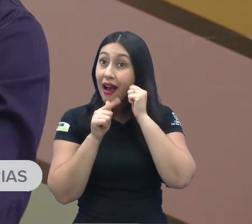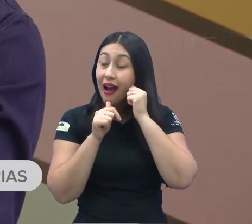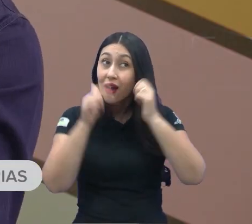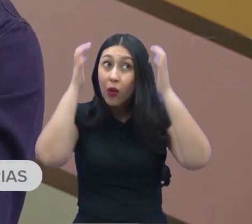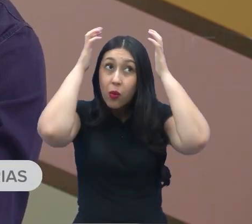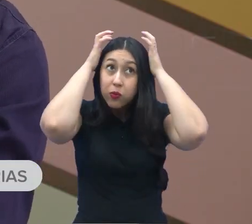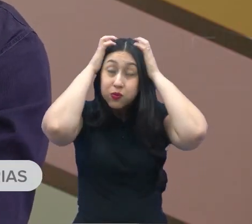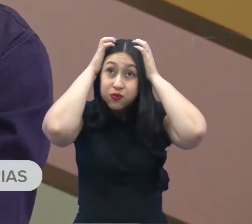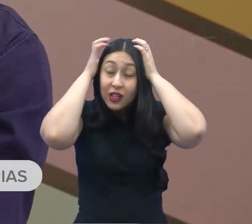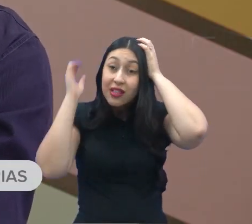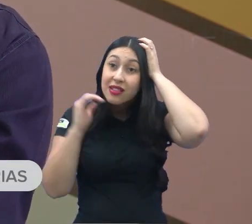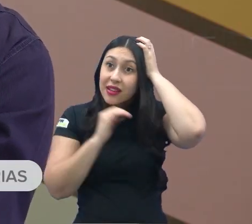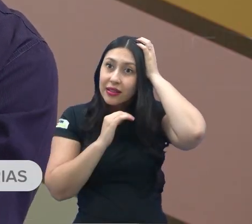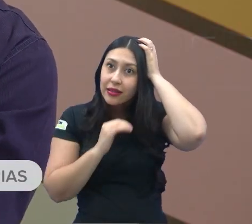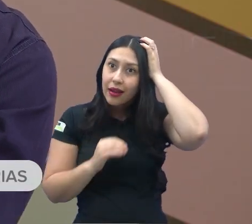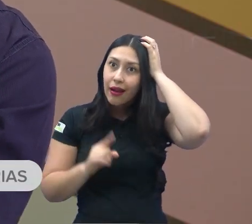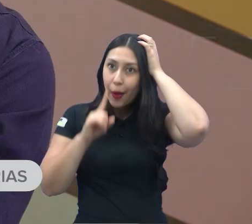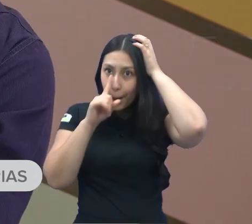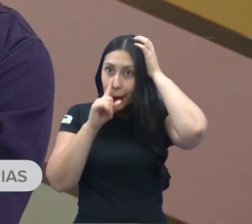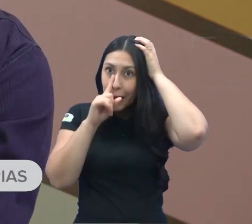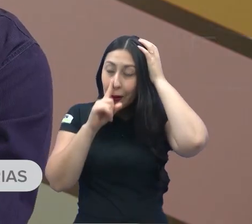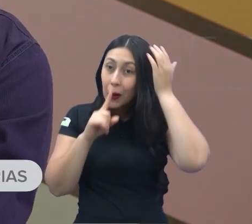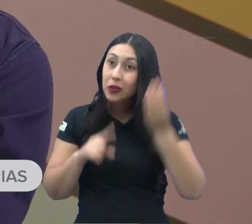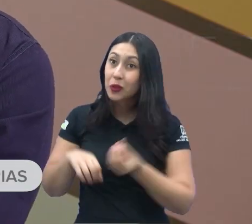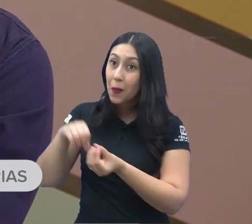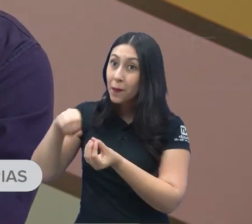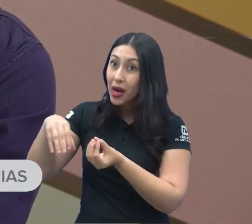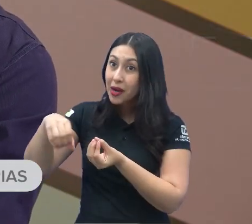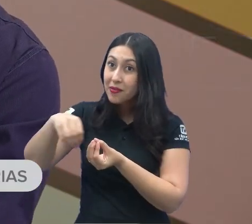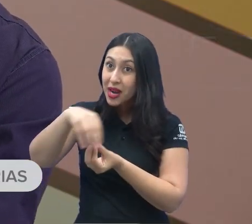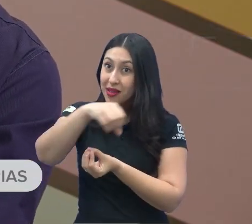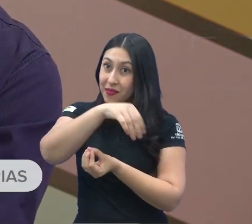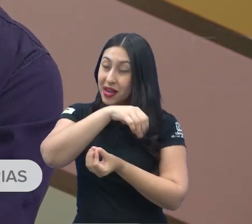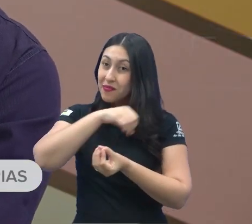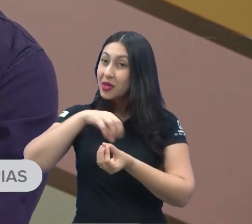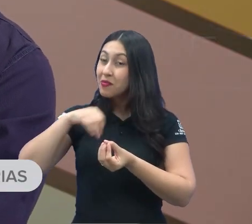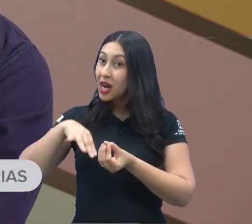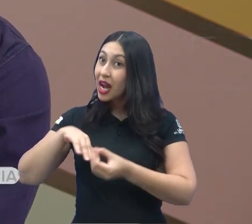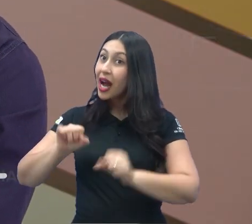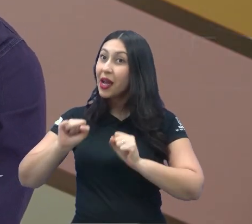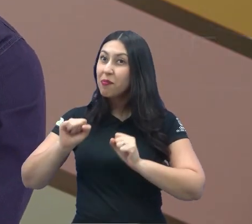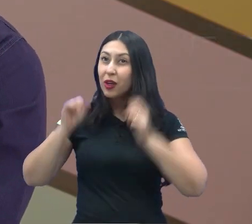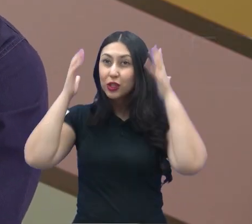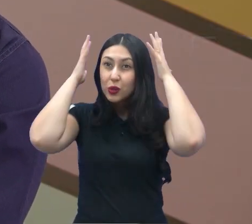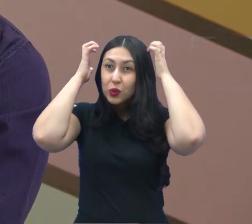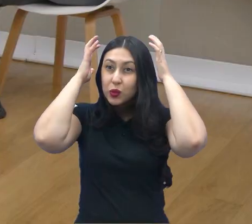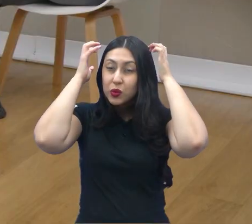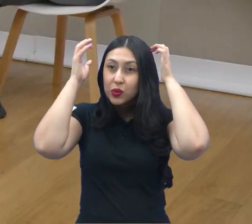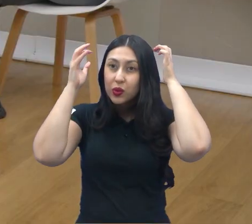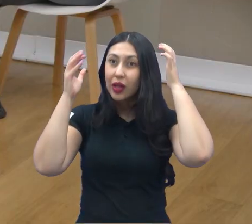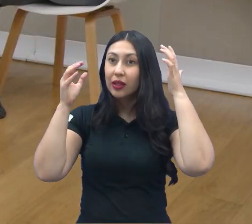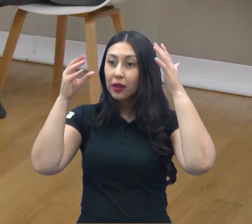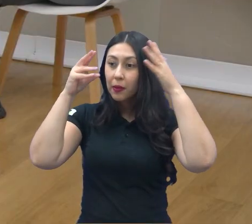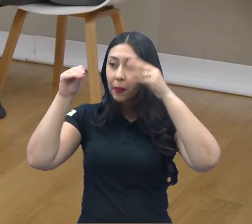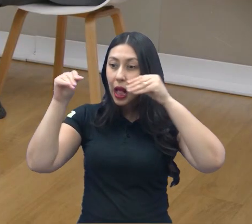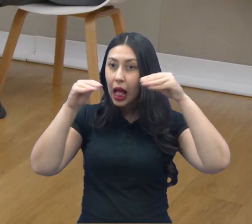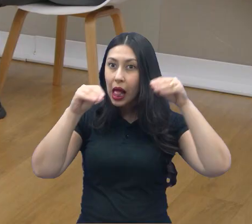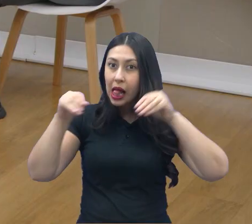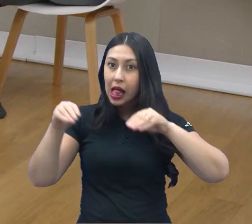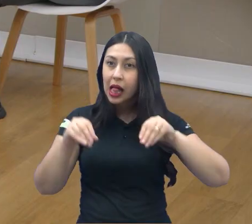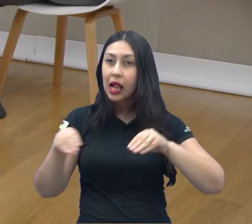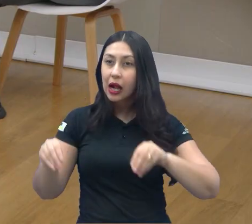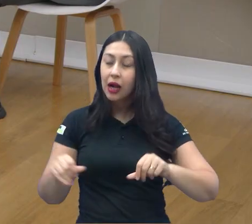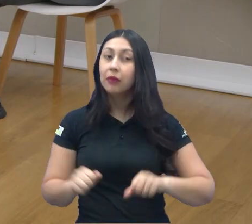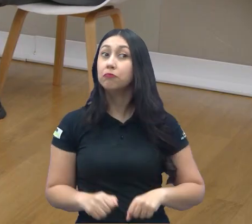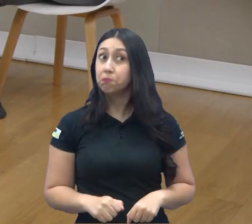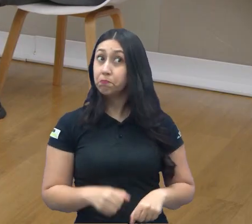que fungo adora. Então, isso pode dar uma caspa, por exemplo, tá? E até fragilizar os cabelos, danificando eles. Olha, perfeito. Essa dica aí é valiosa,